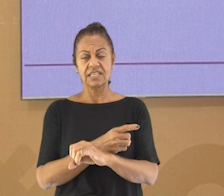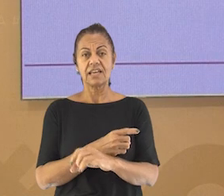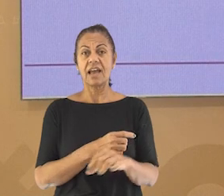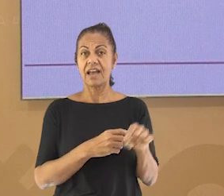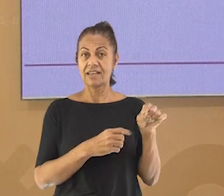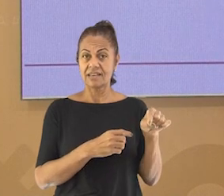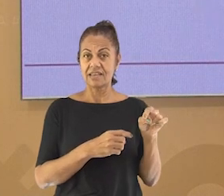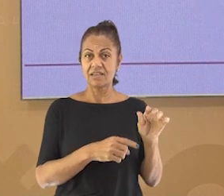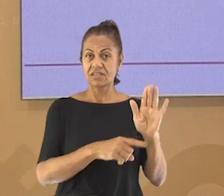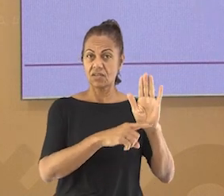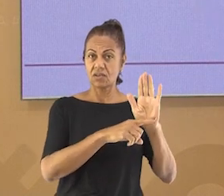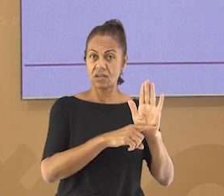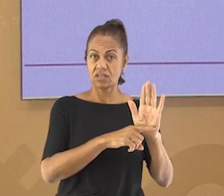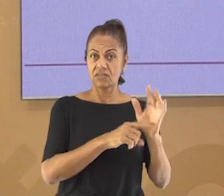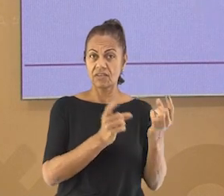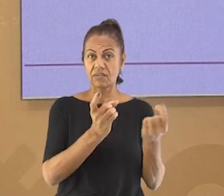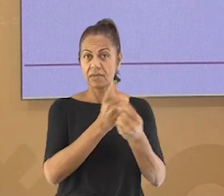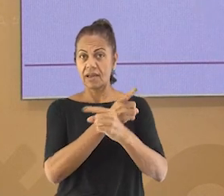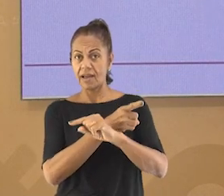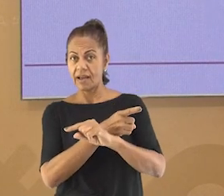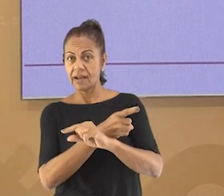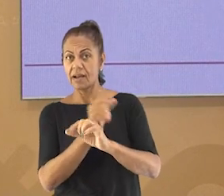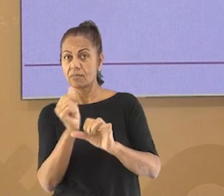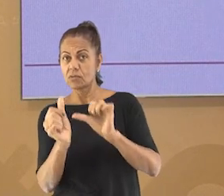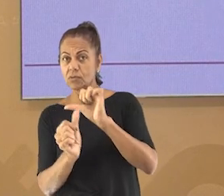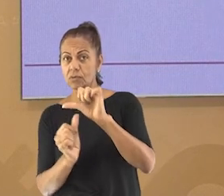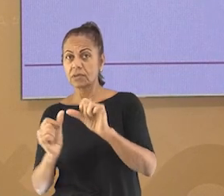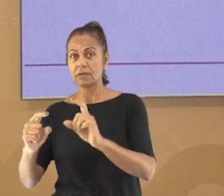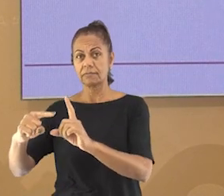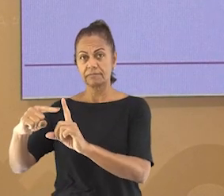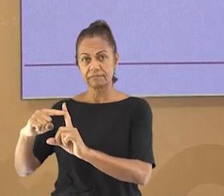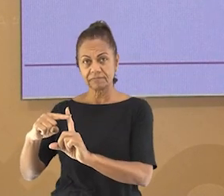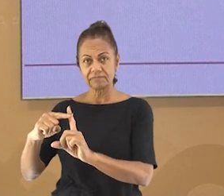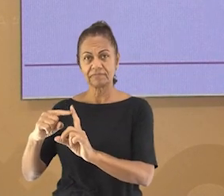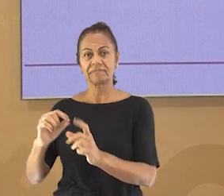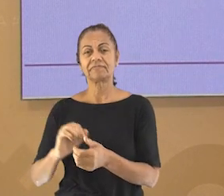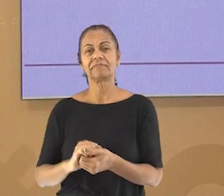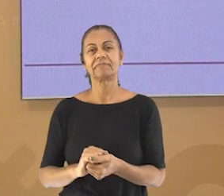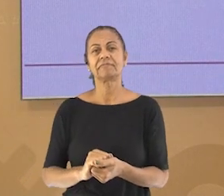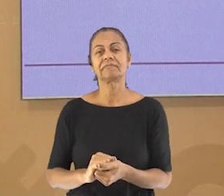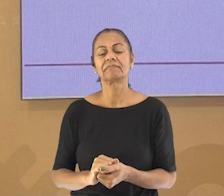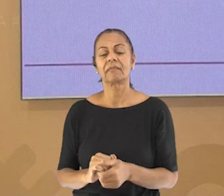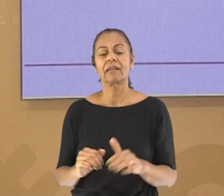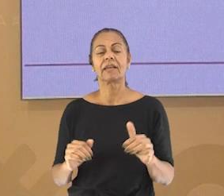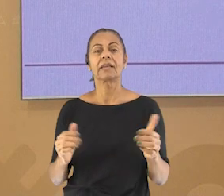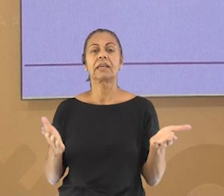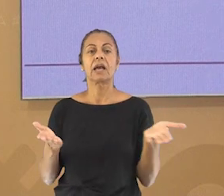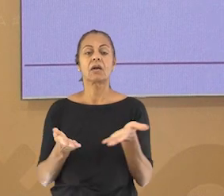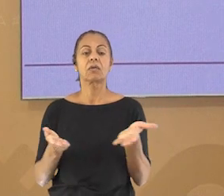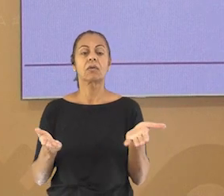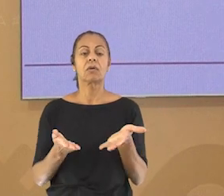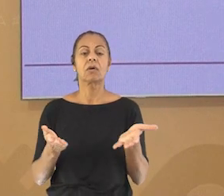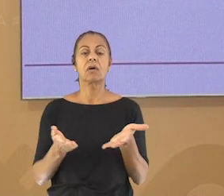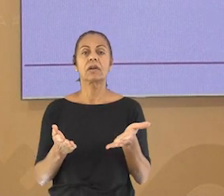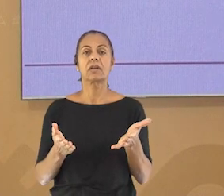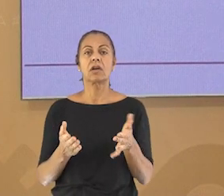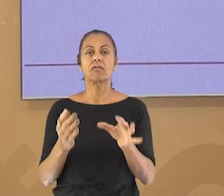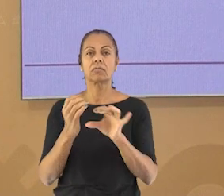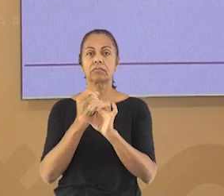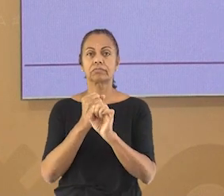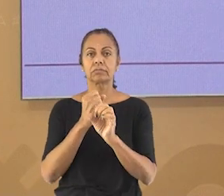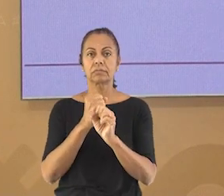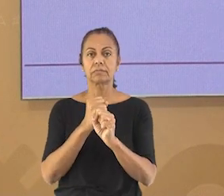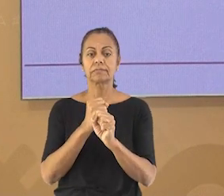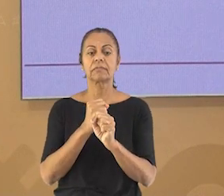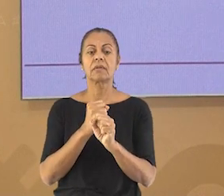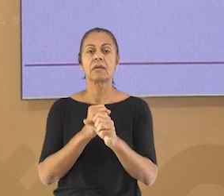sinal negativo, ele vai para o outro lado com um sinal positivo. E agora, faremos a